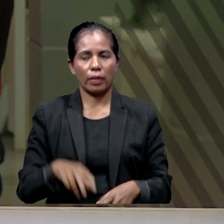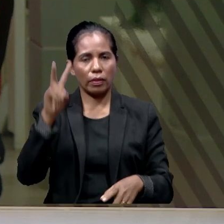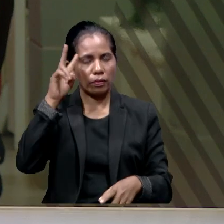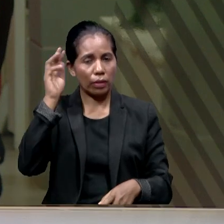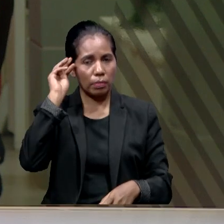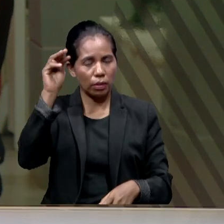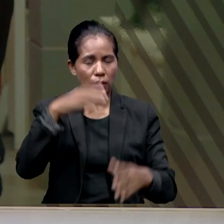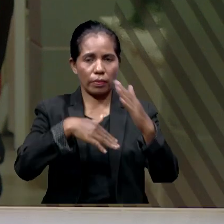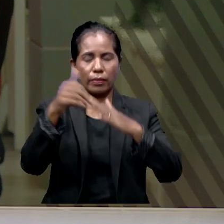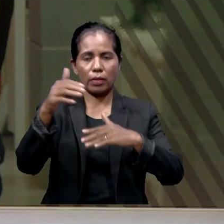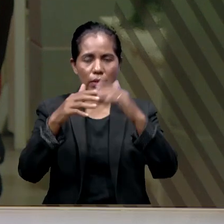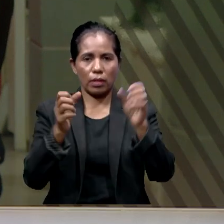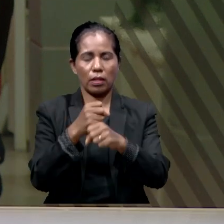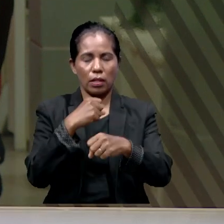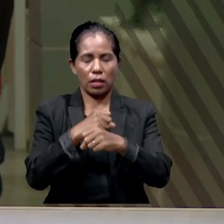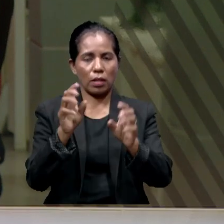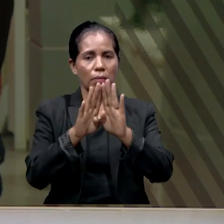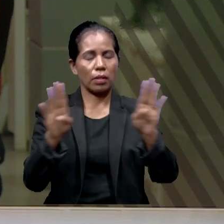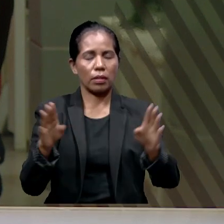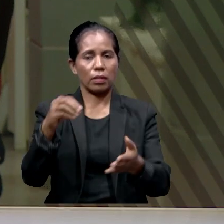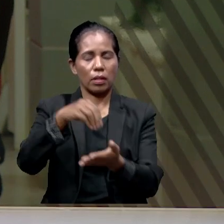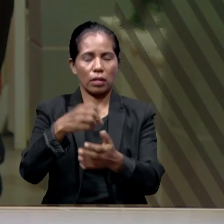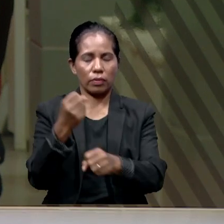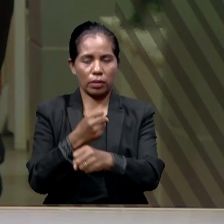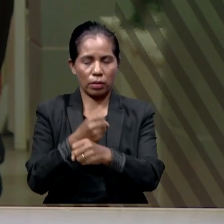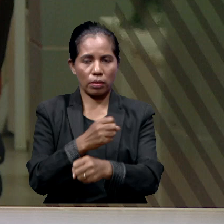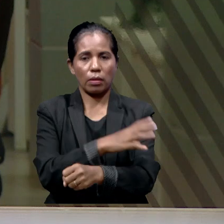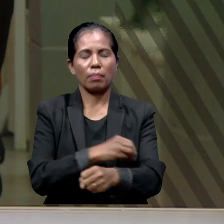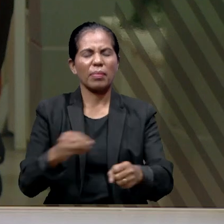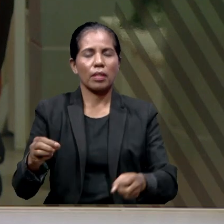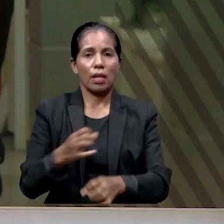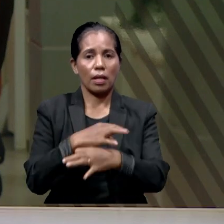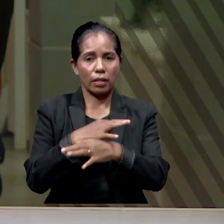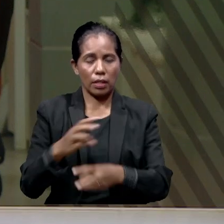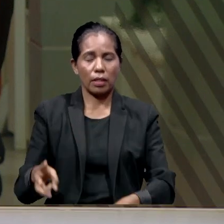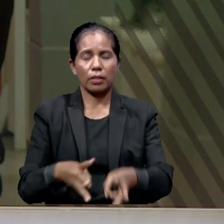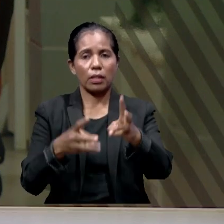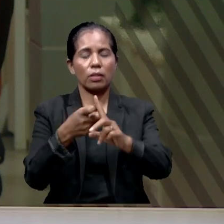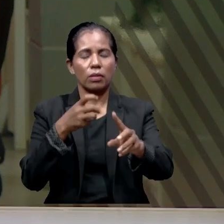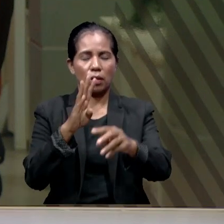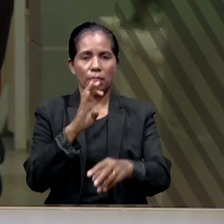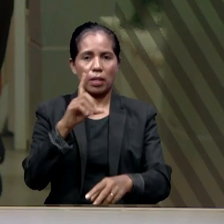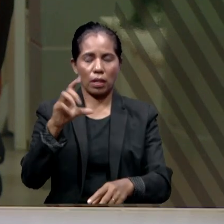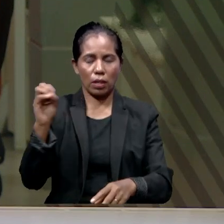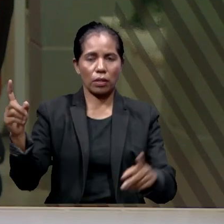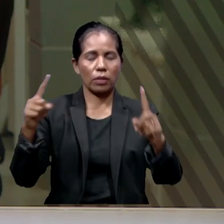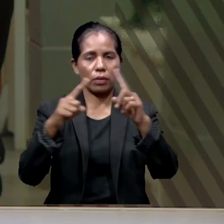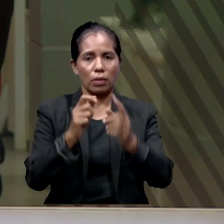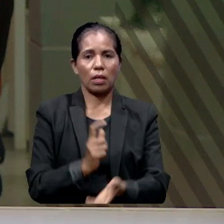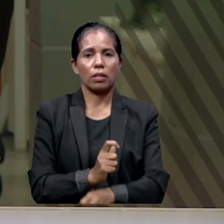Vice-ministro da Infraestruturas, halo lançamento primeira pedra para projeto de reabilitação estrada, Hussisuku Beloi Tomakada de